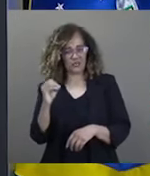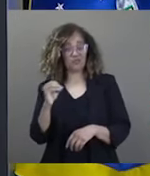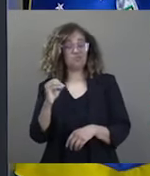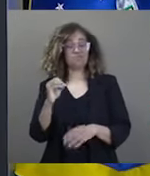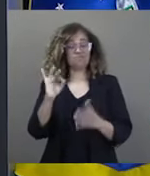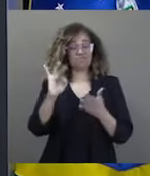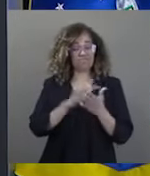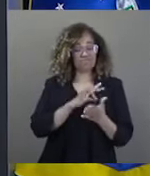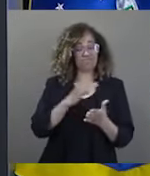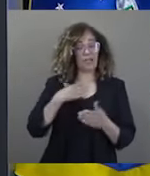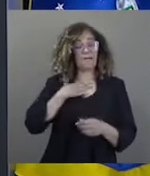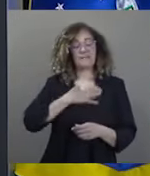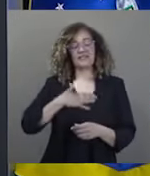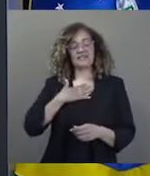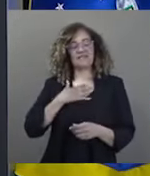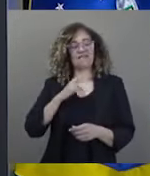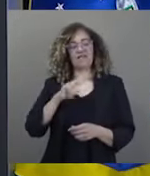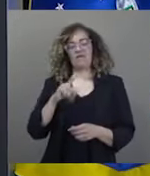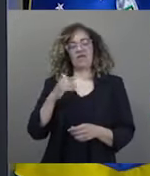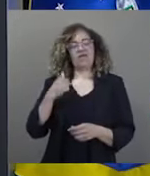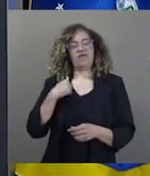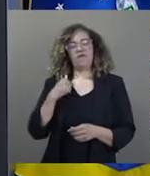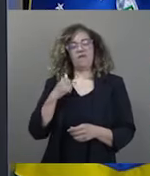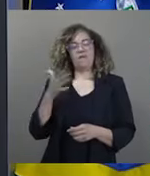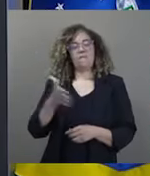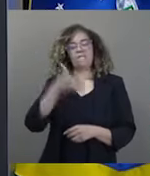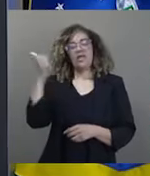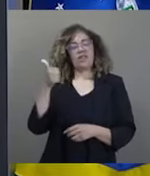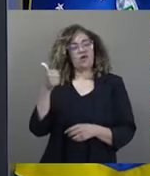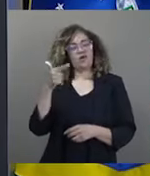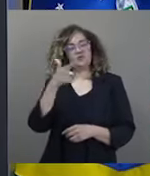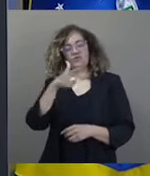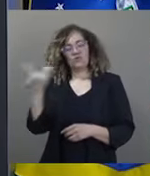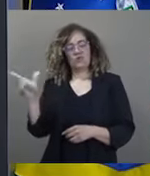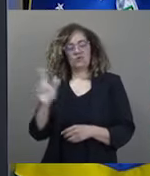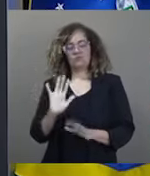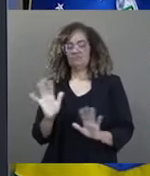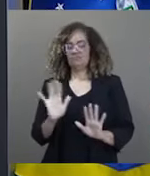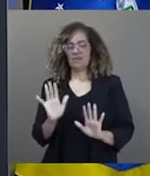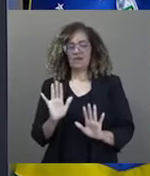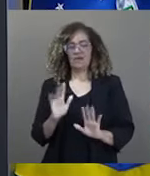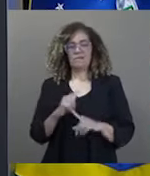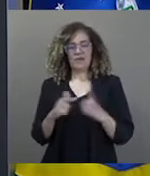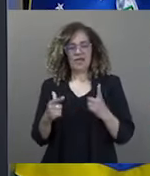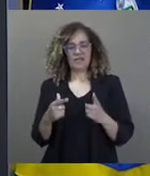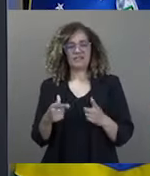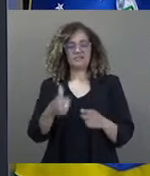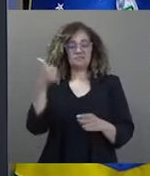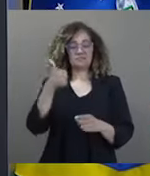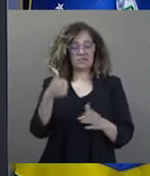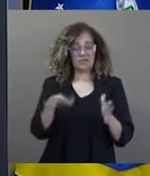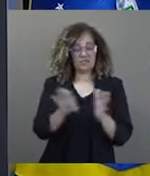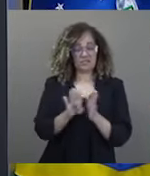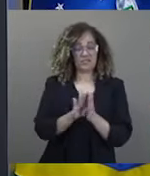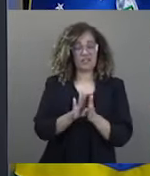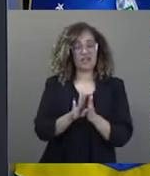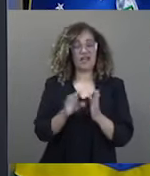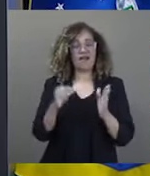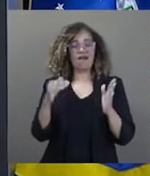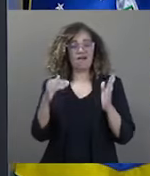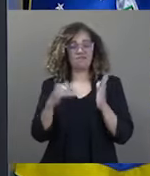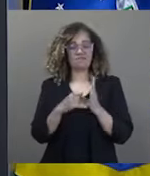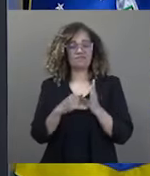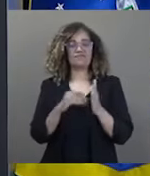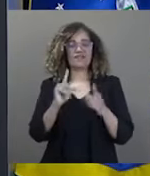não para ser melhor do que ninguém é para ser o primeiro a chegar e o último a sair e graças a